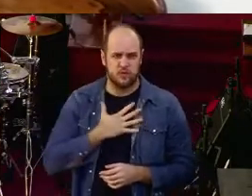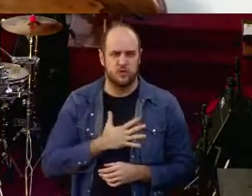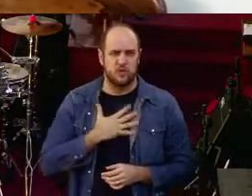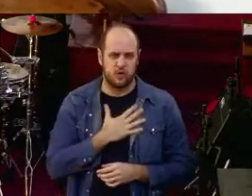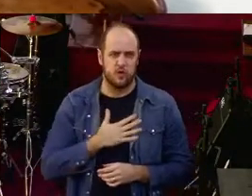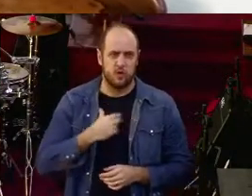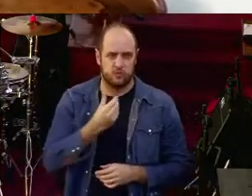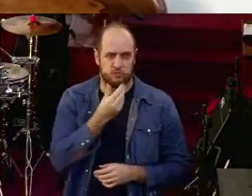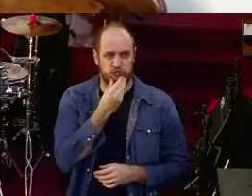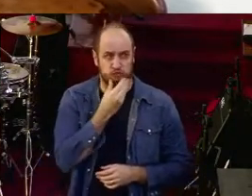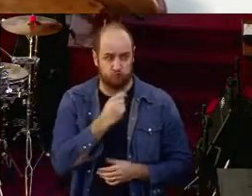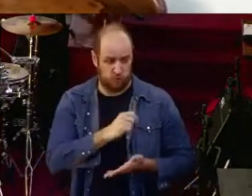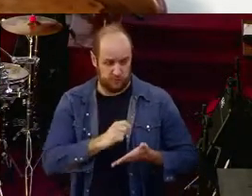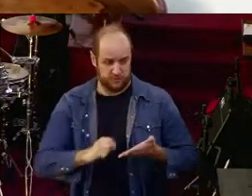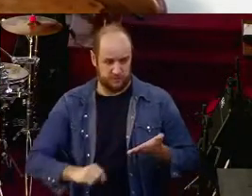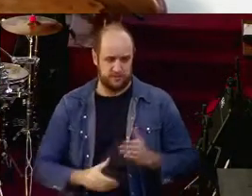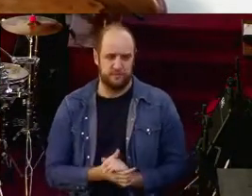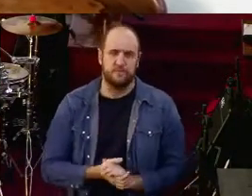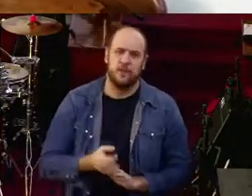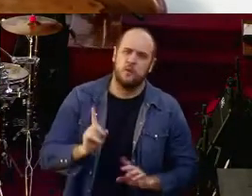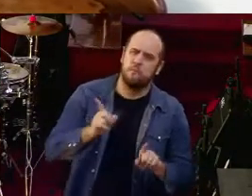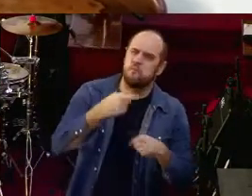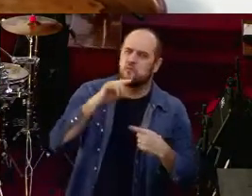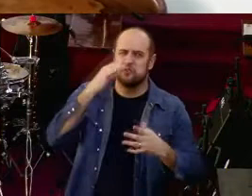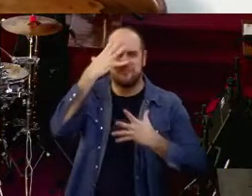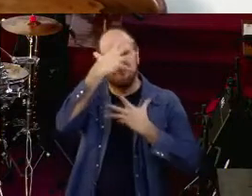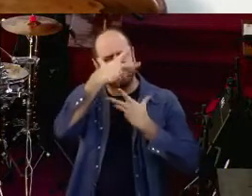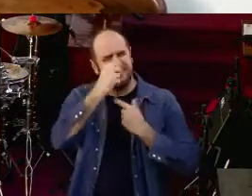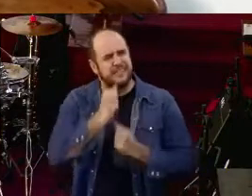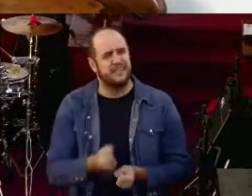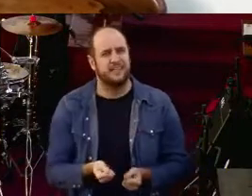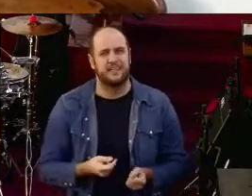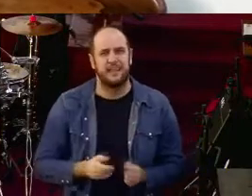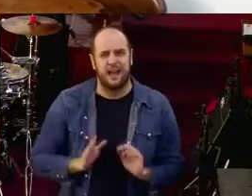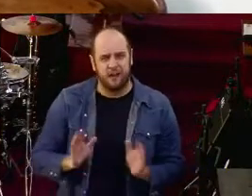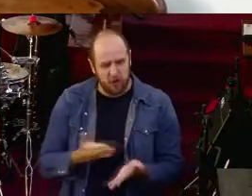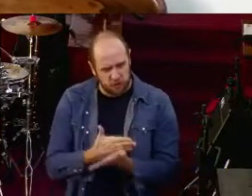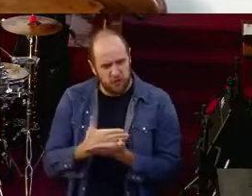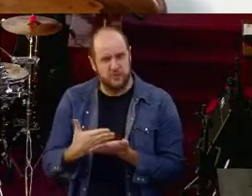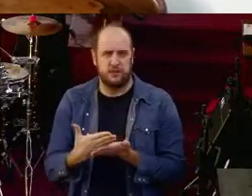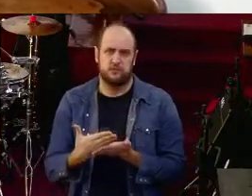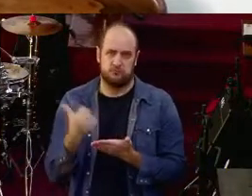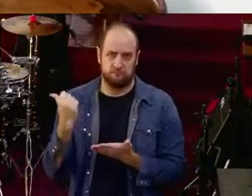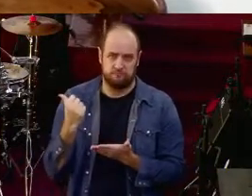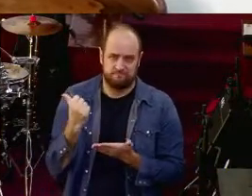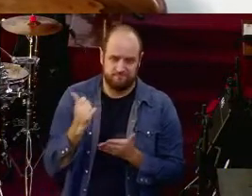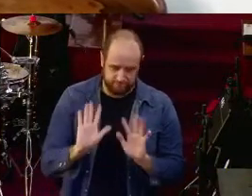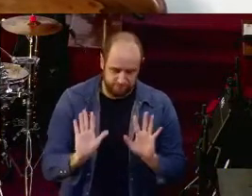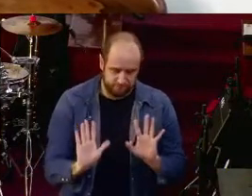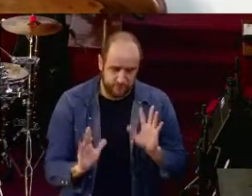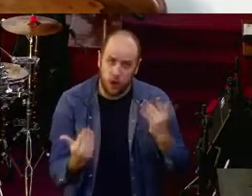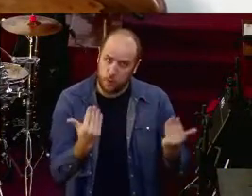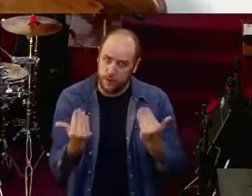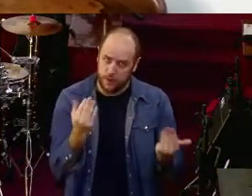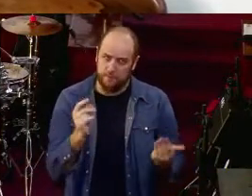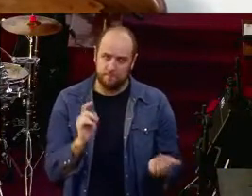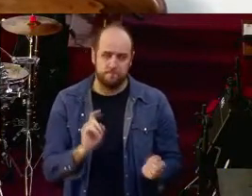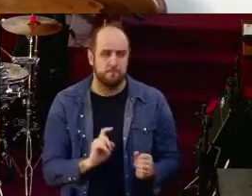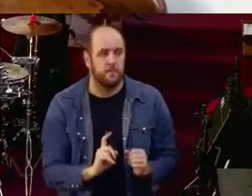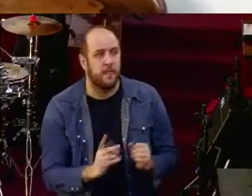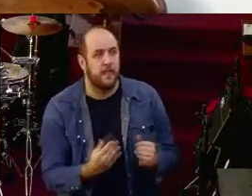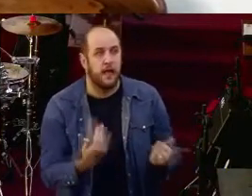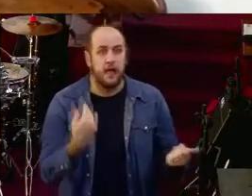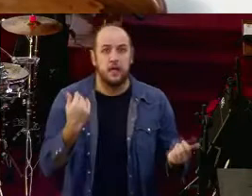Don Moon, e essa é uma canção belíssima. O prelúdio é o começo de alguma coisa. Pois bem, o batismo de